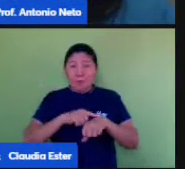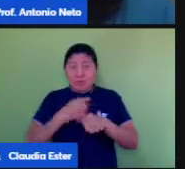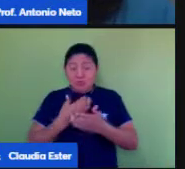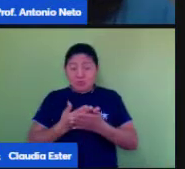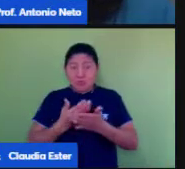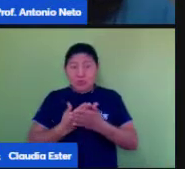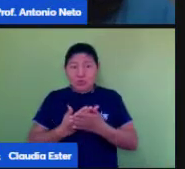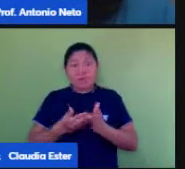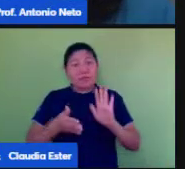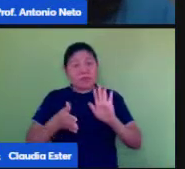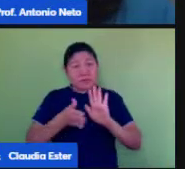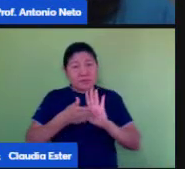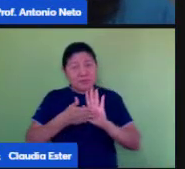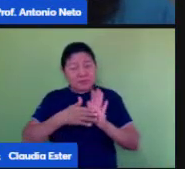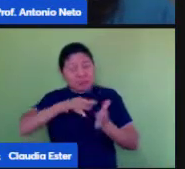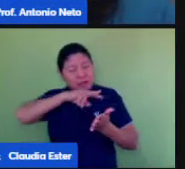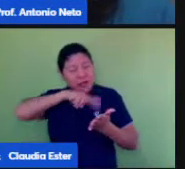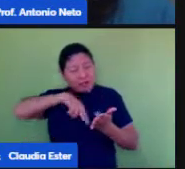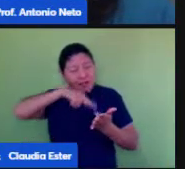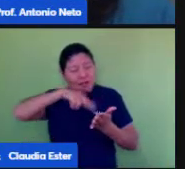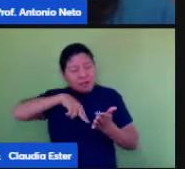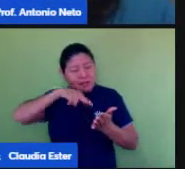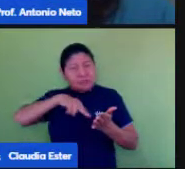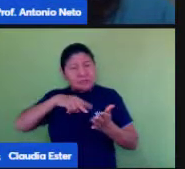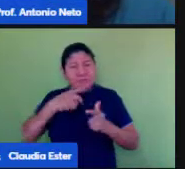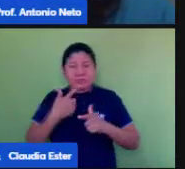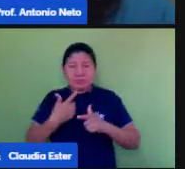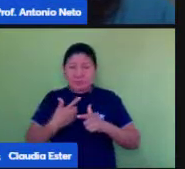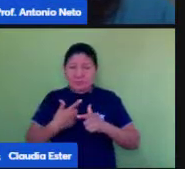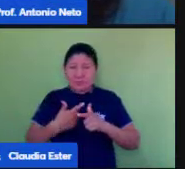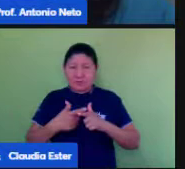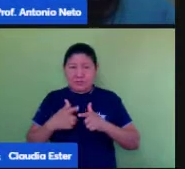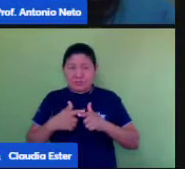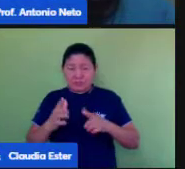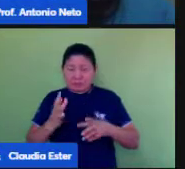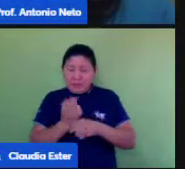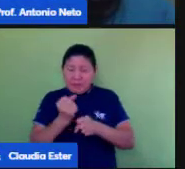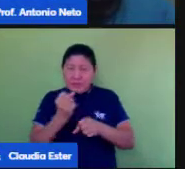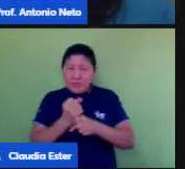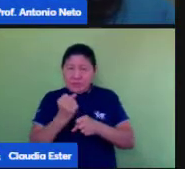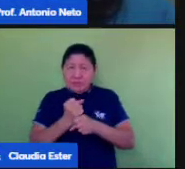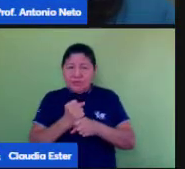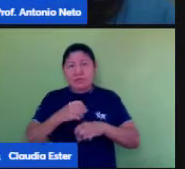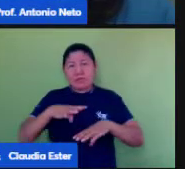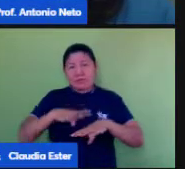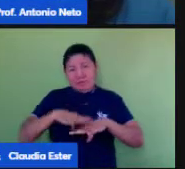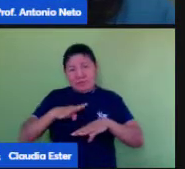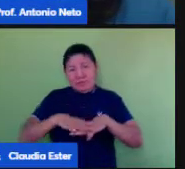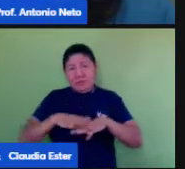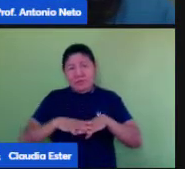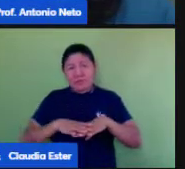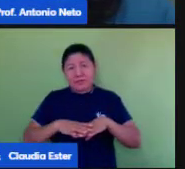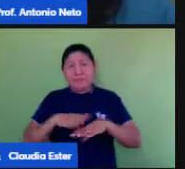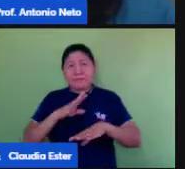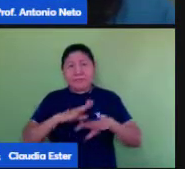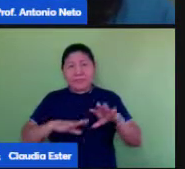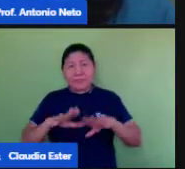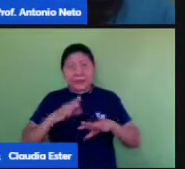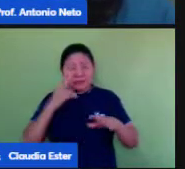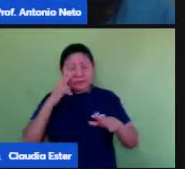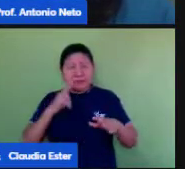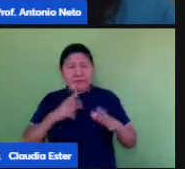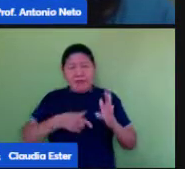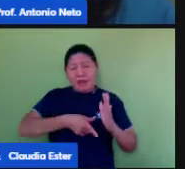propomos a leitura e a resolução da situação-problema, mas observem que essa situação-problema difere do primeiro nível